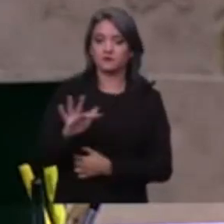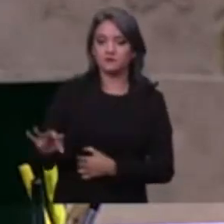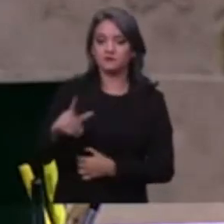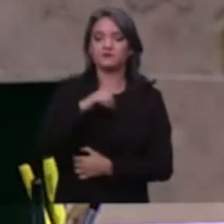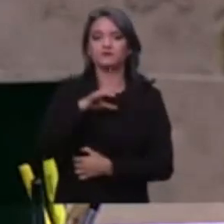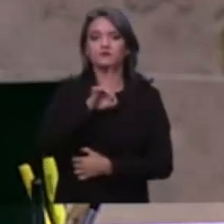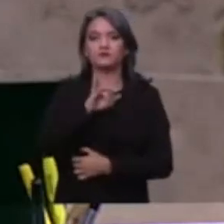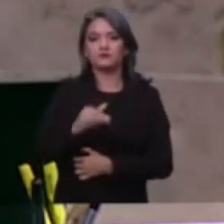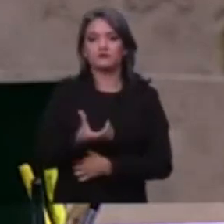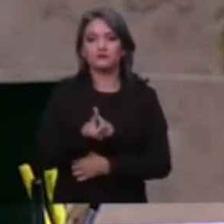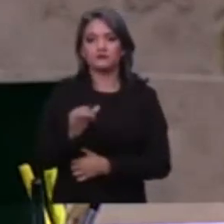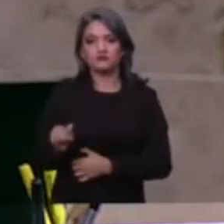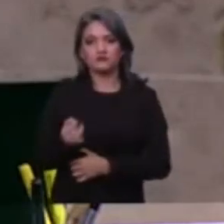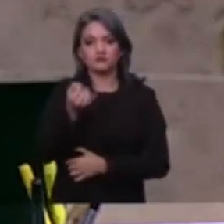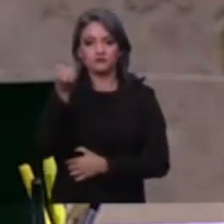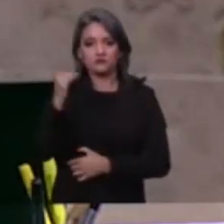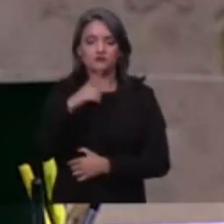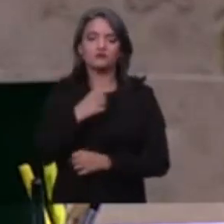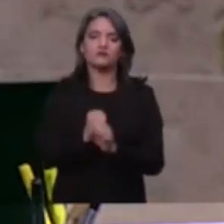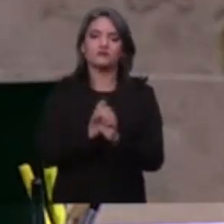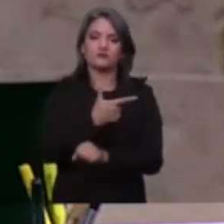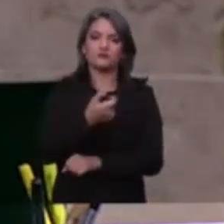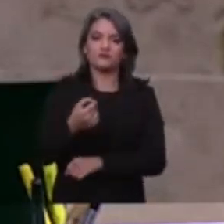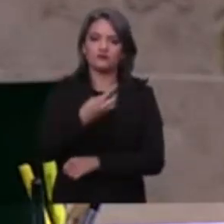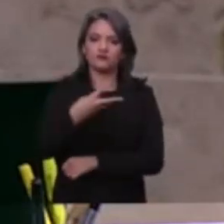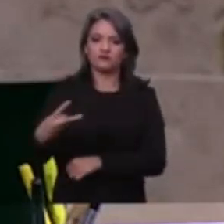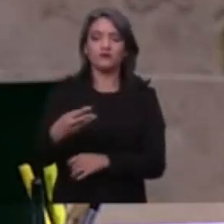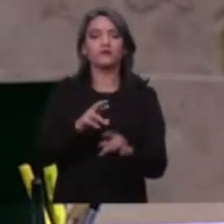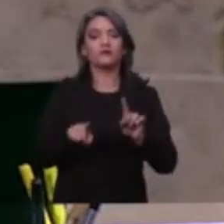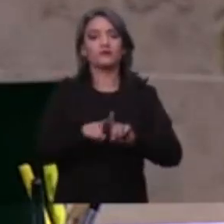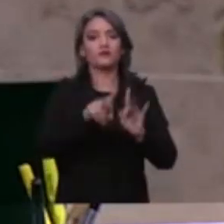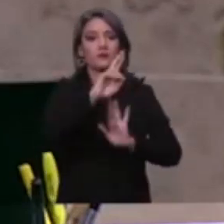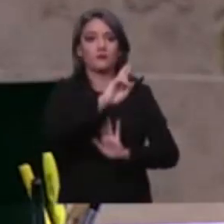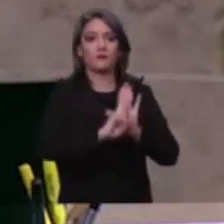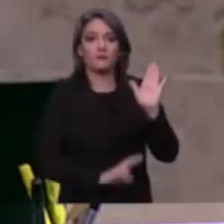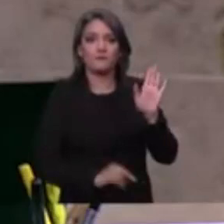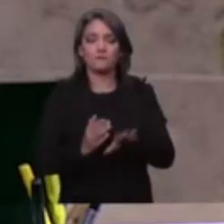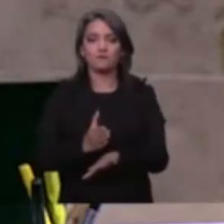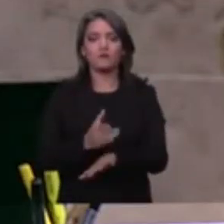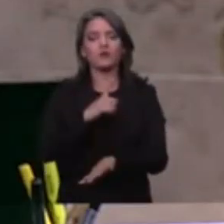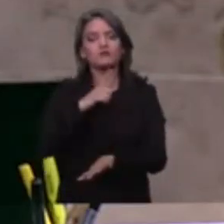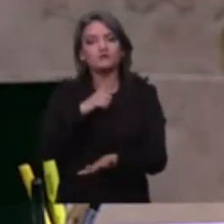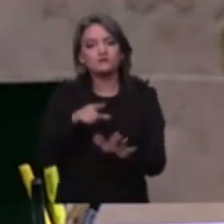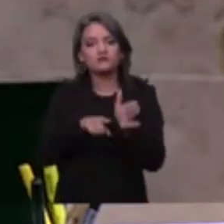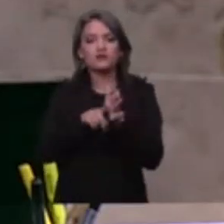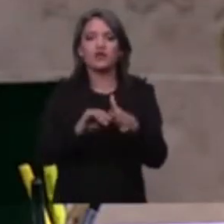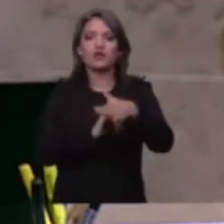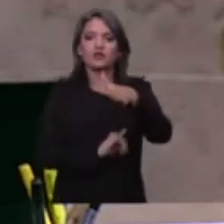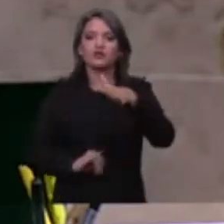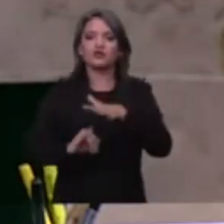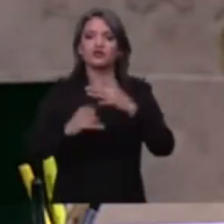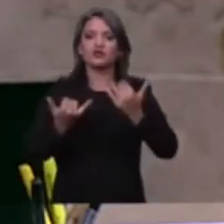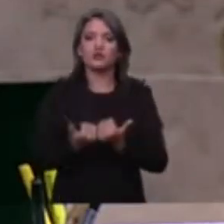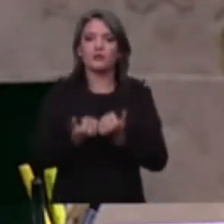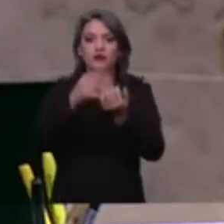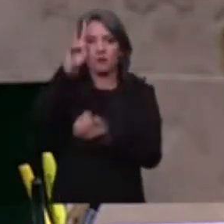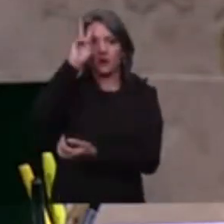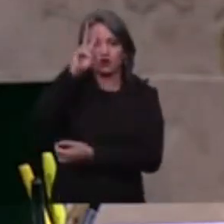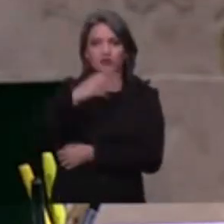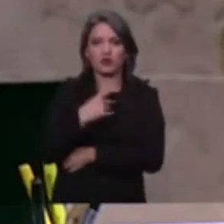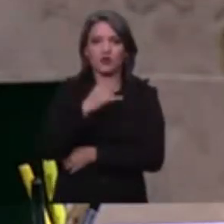dia 6 de janeiro de 2023, pelo relatório preliminar do Instituto do Patrimônio Histórico e Artístico Nacional,